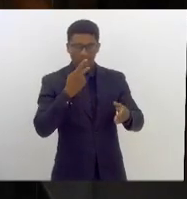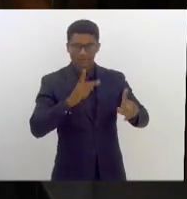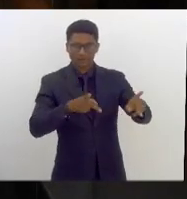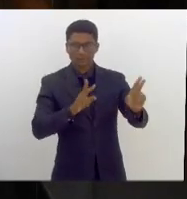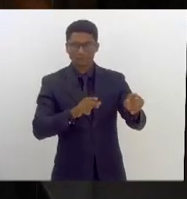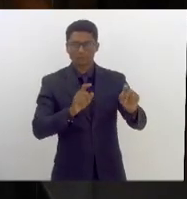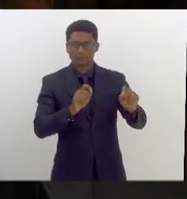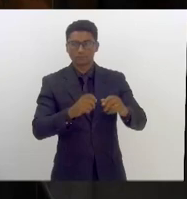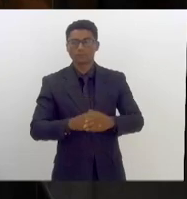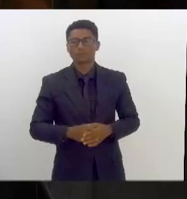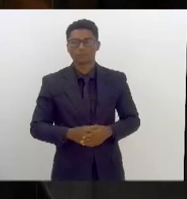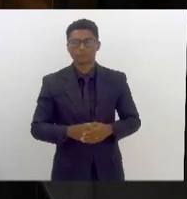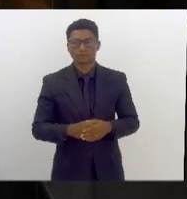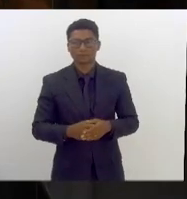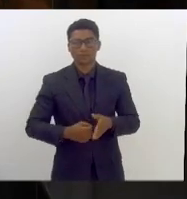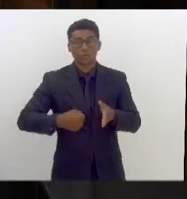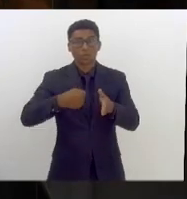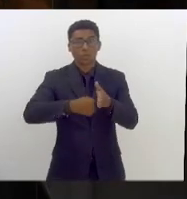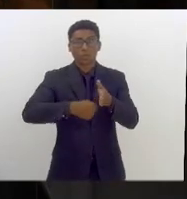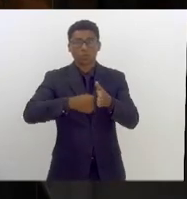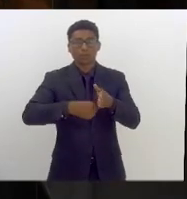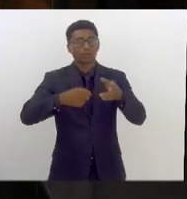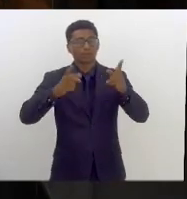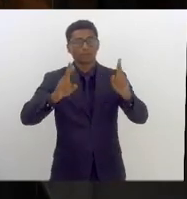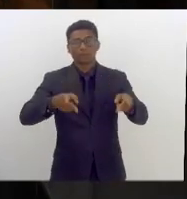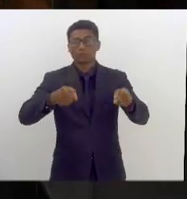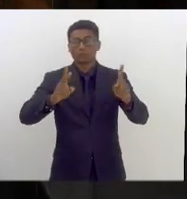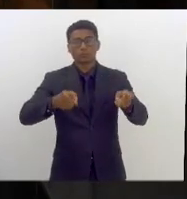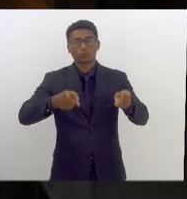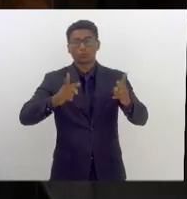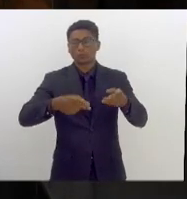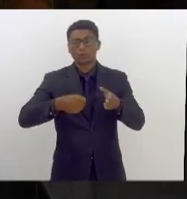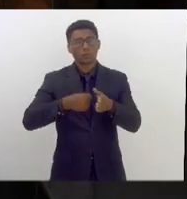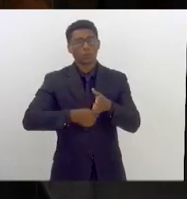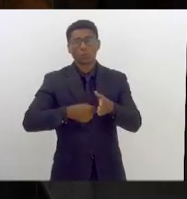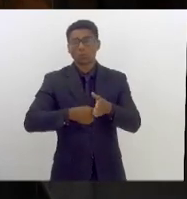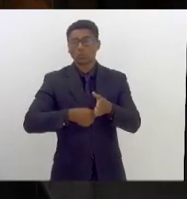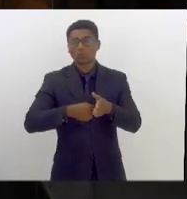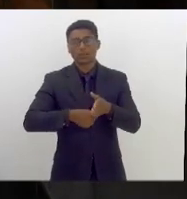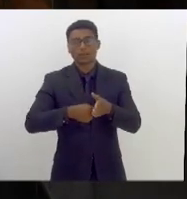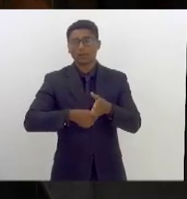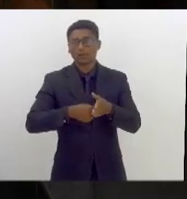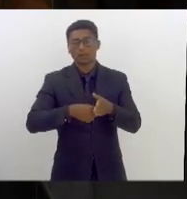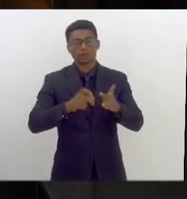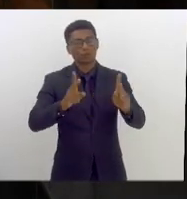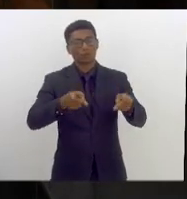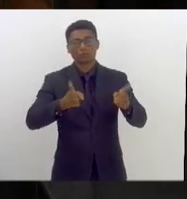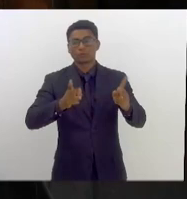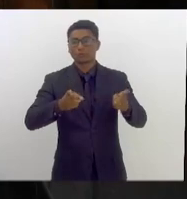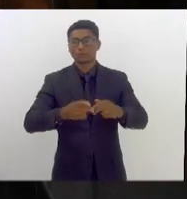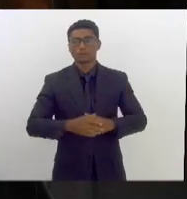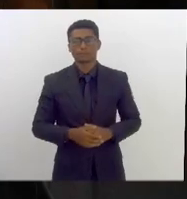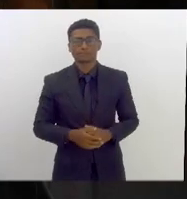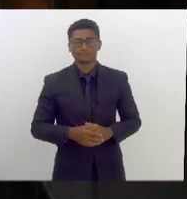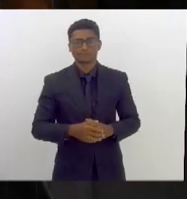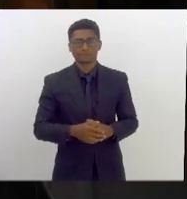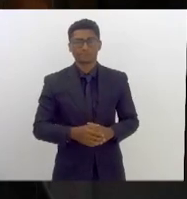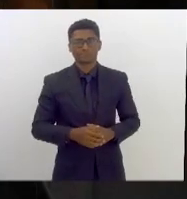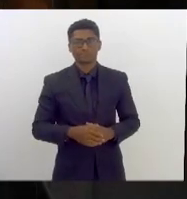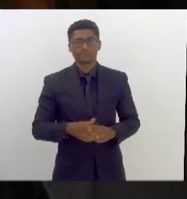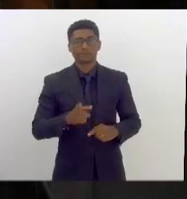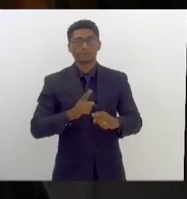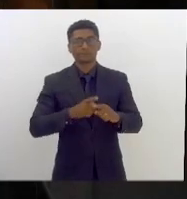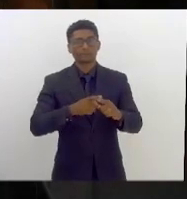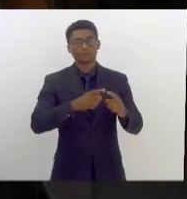que a luta continua. A luta continua. Porque, quer seja o trem